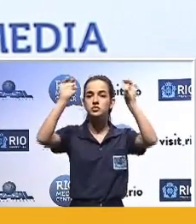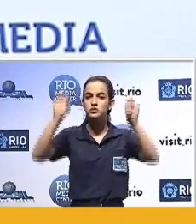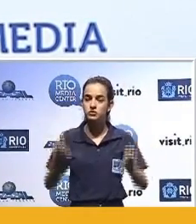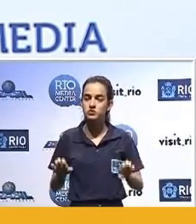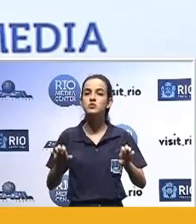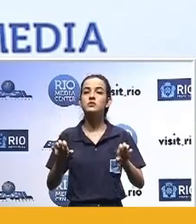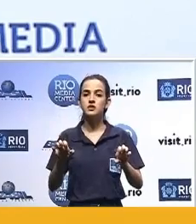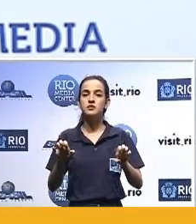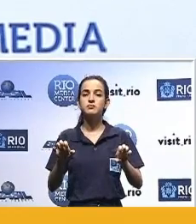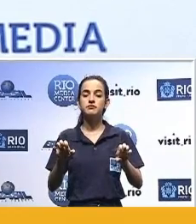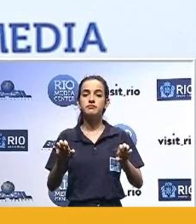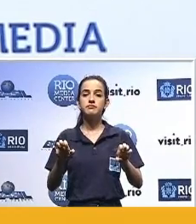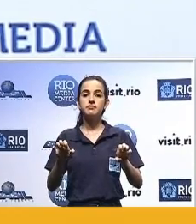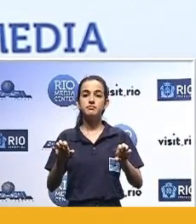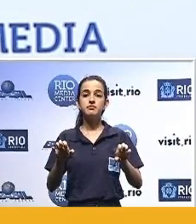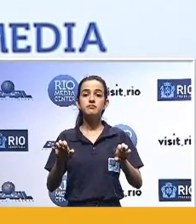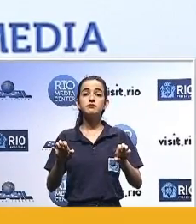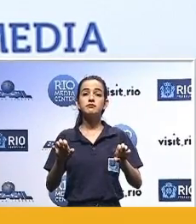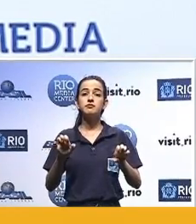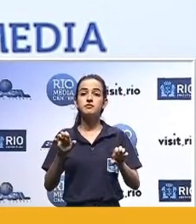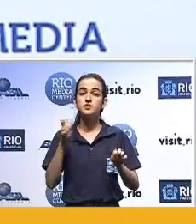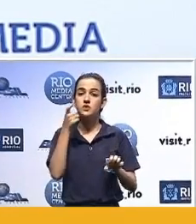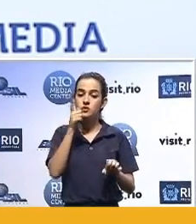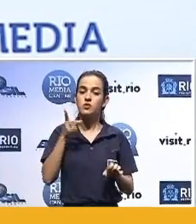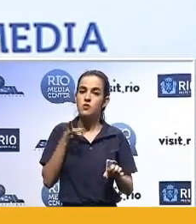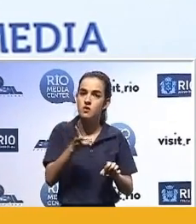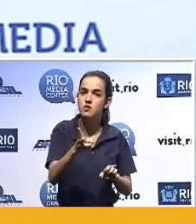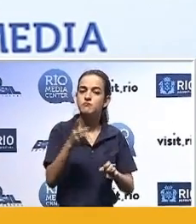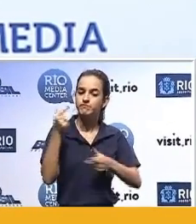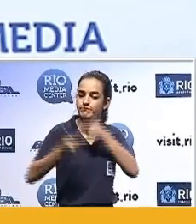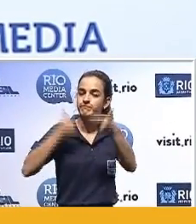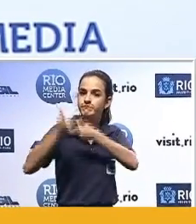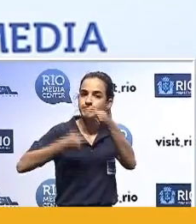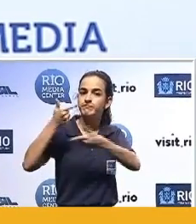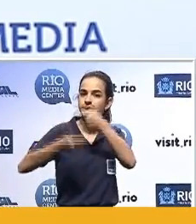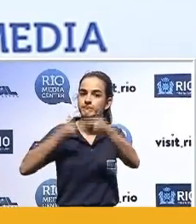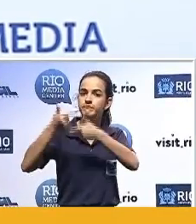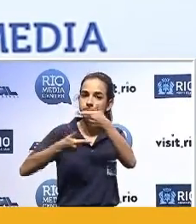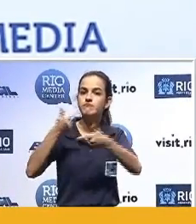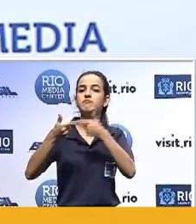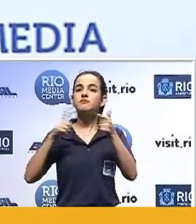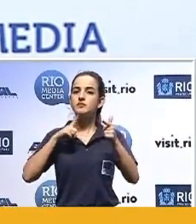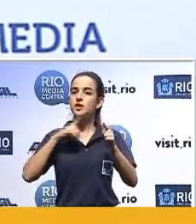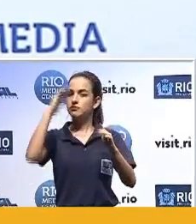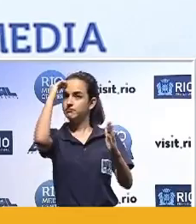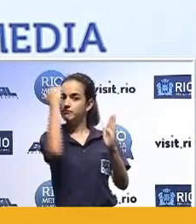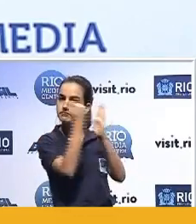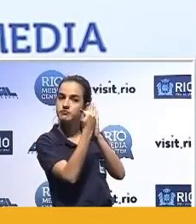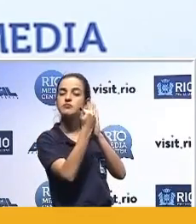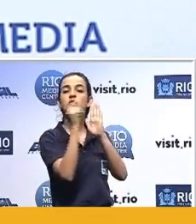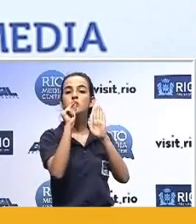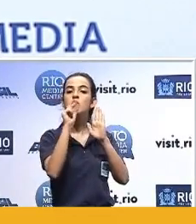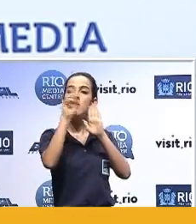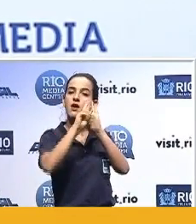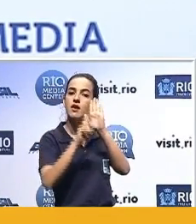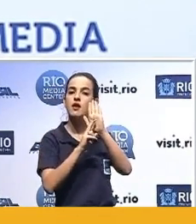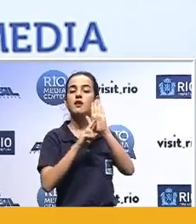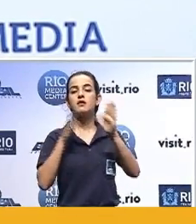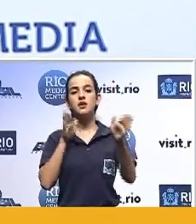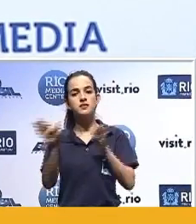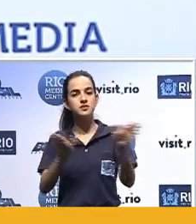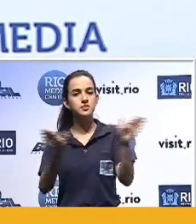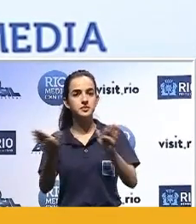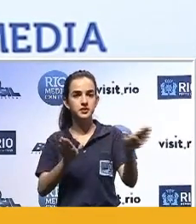e onde obras essas que seguem rigorosamente as normas técnicas de acessibilidade.